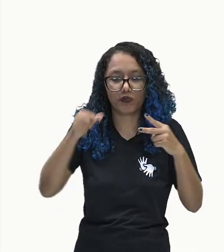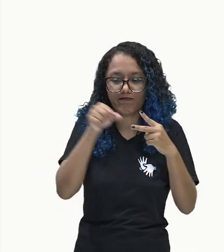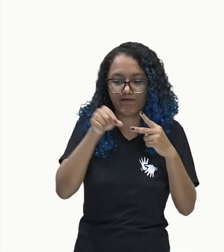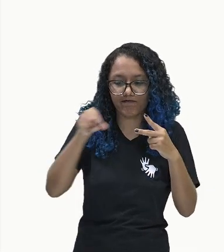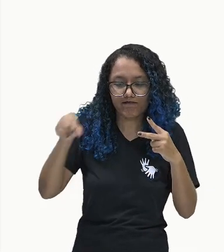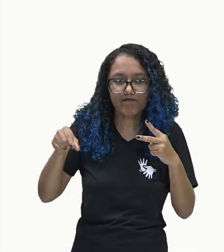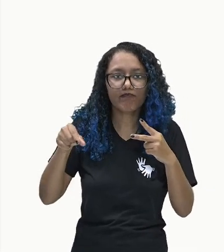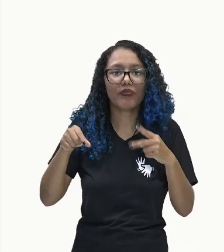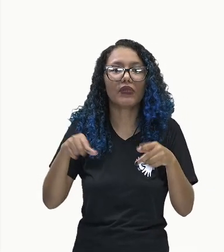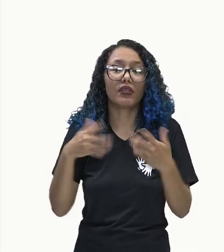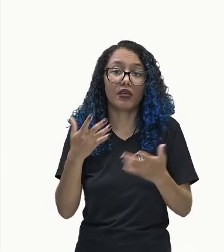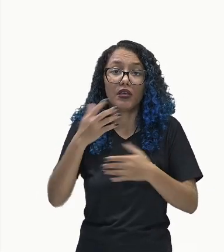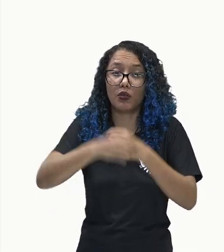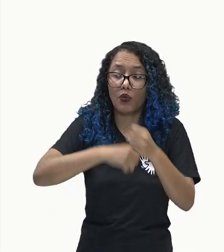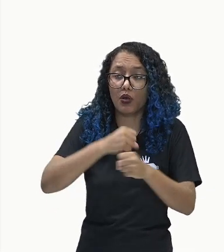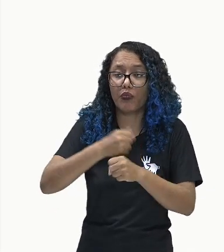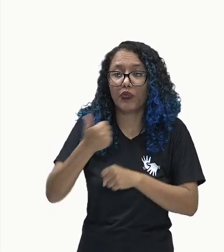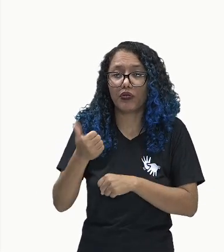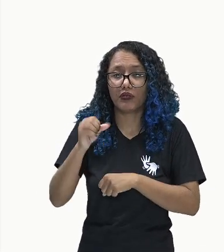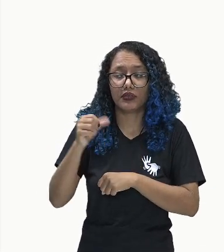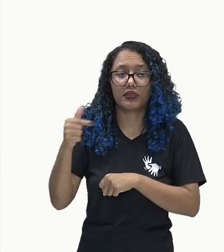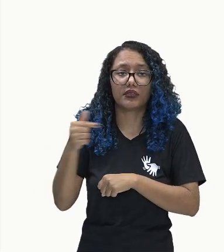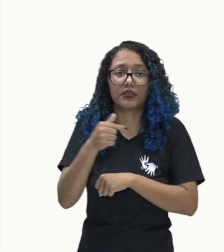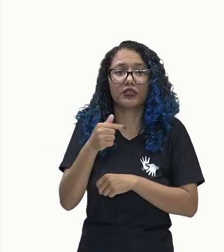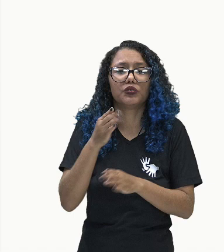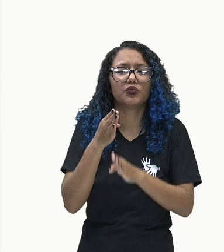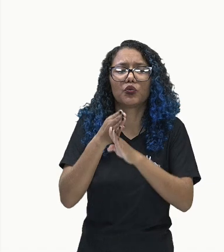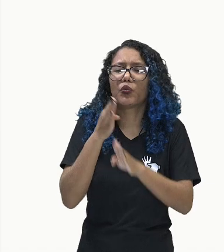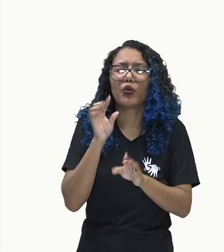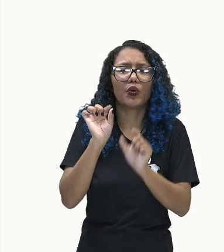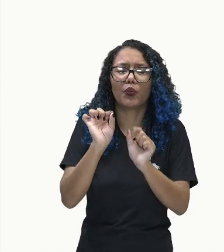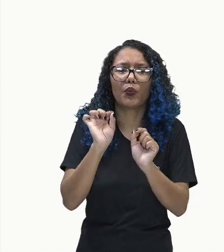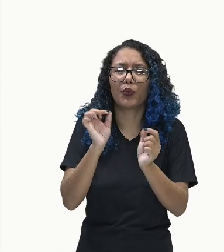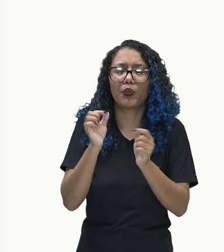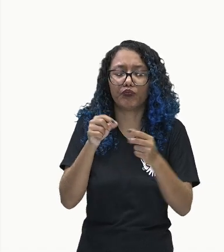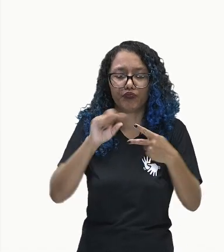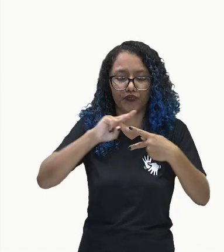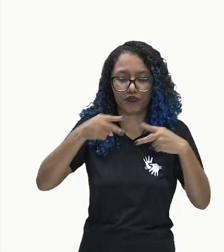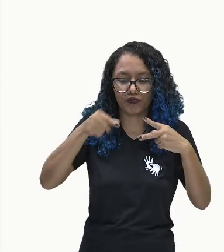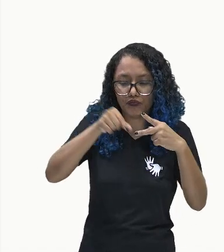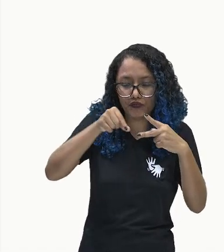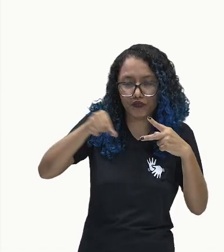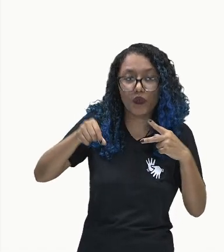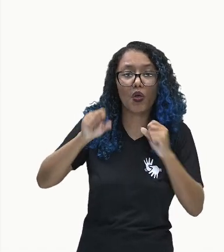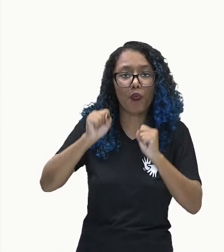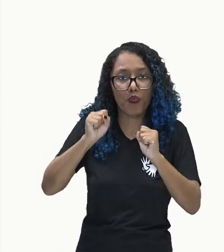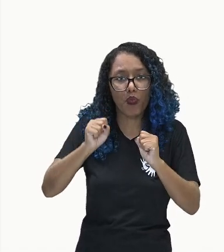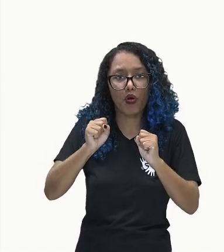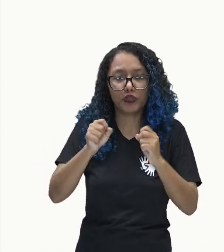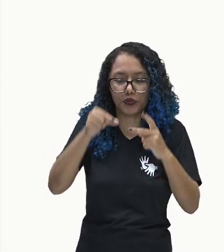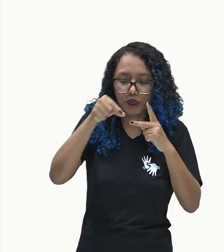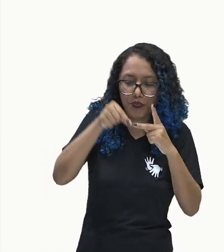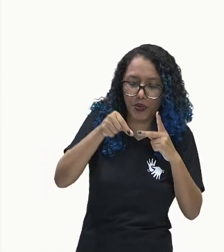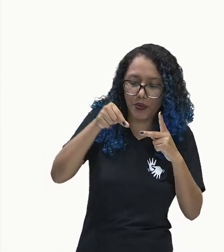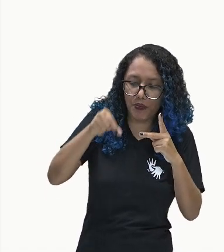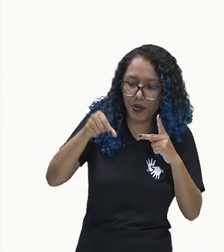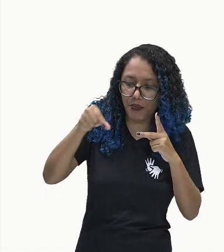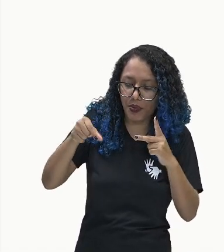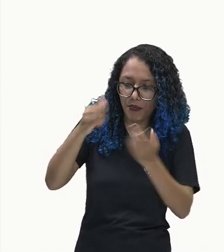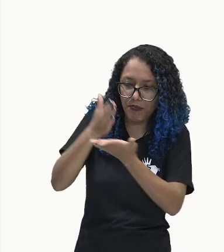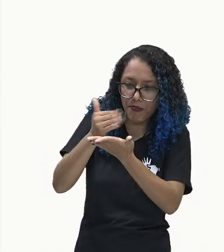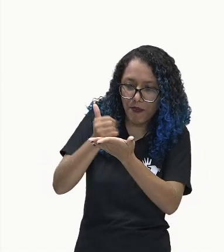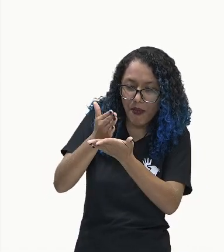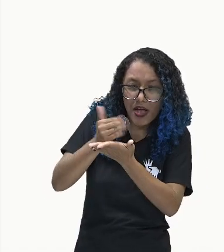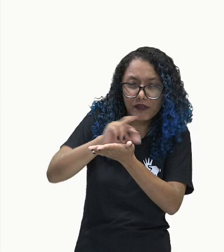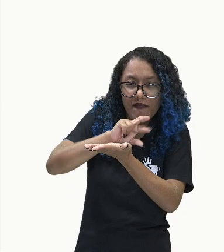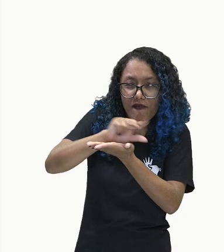1977, houve a descoberta de que os genes podem ser divididos em segmentos, em várias